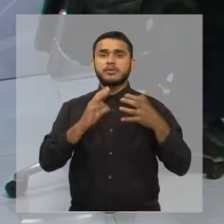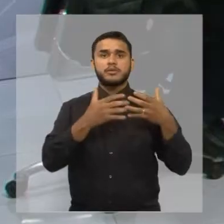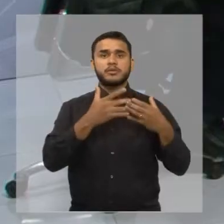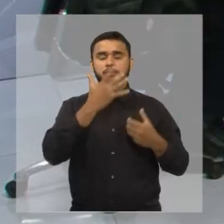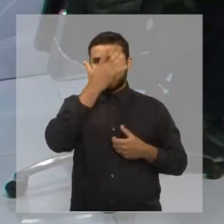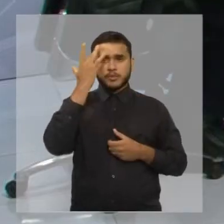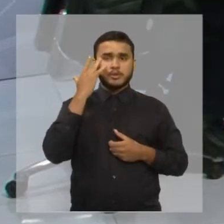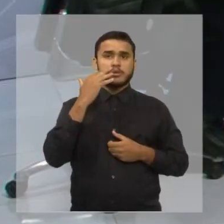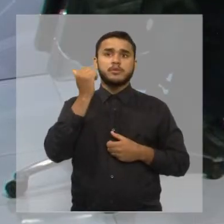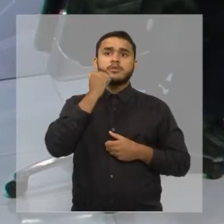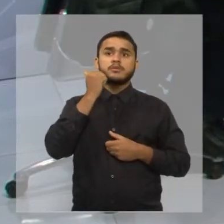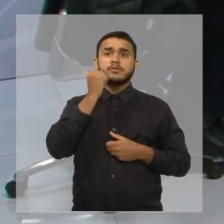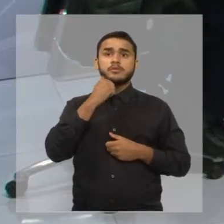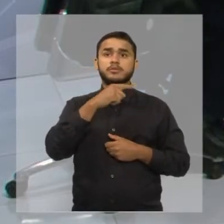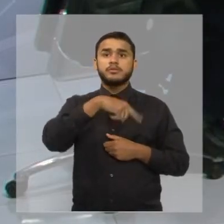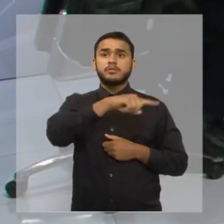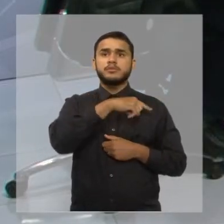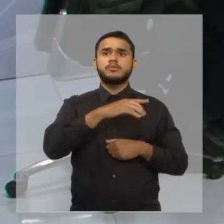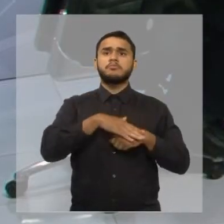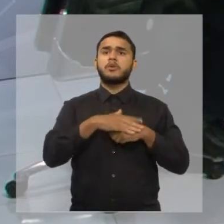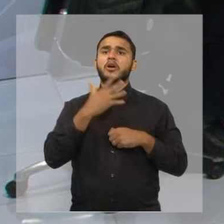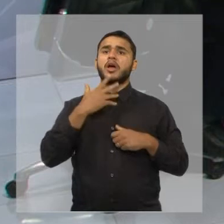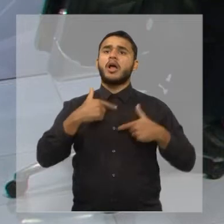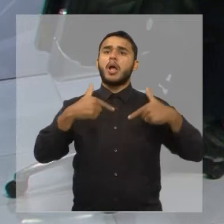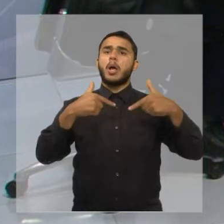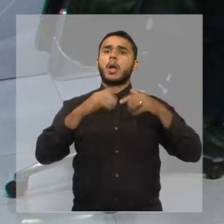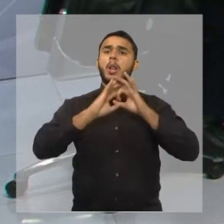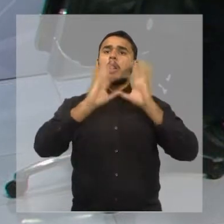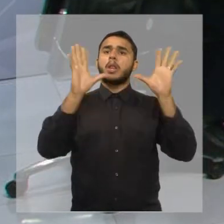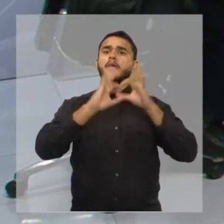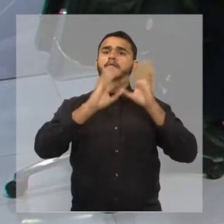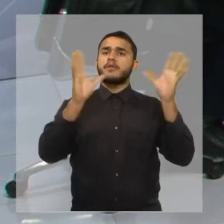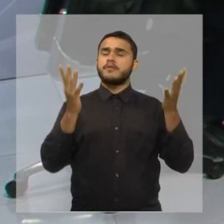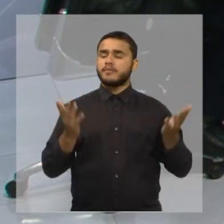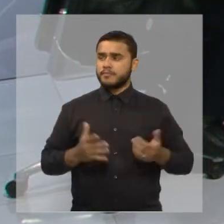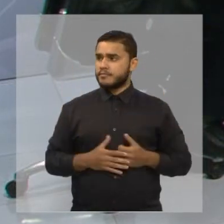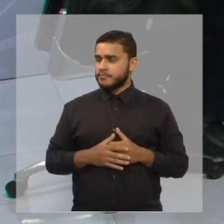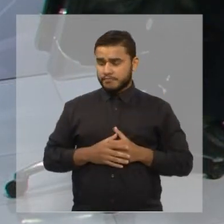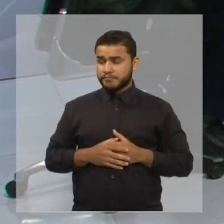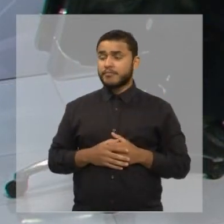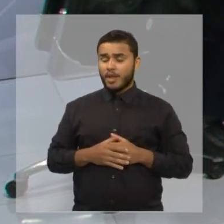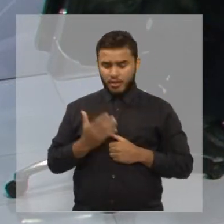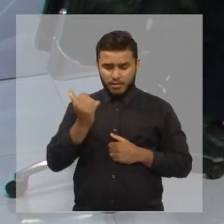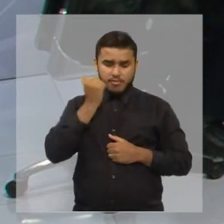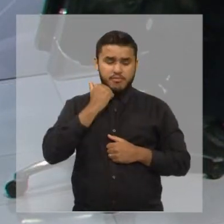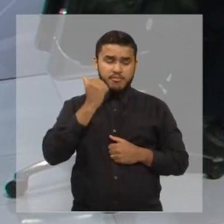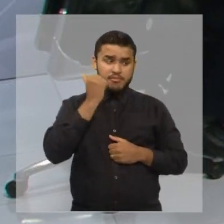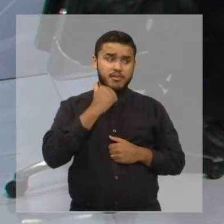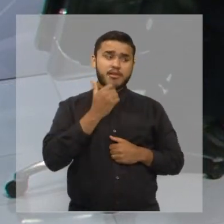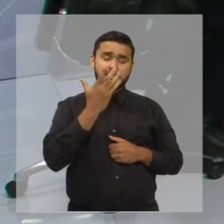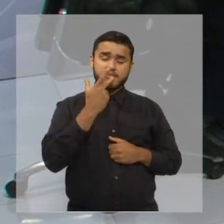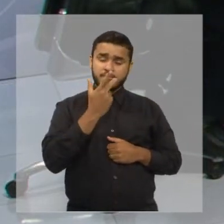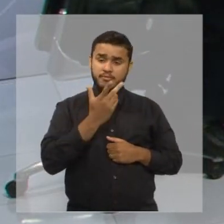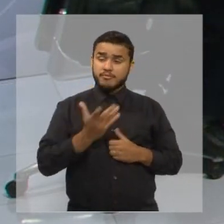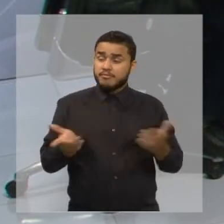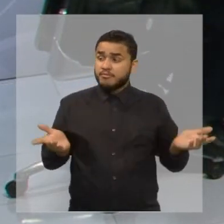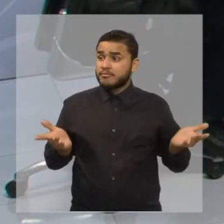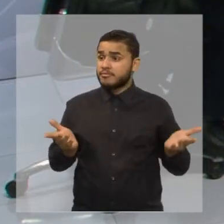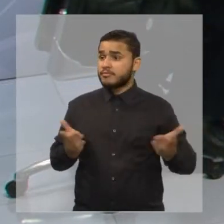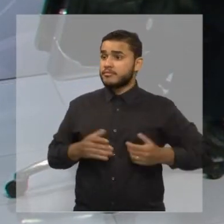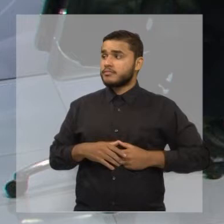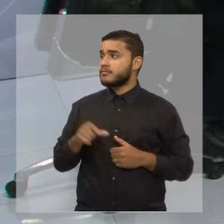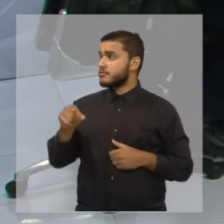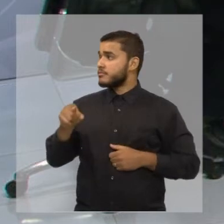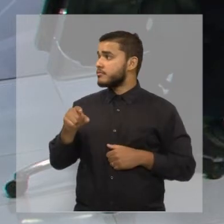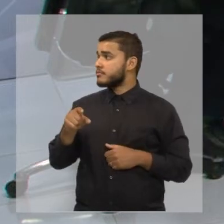com os progressistas. Porque são campeões mundiais de cara de pau. Até porque hoje... Sim, mas se está foragido, não está